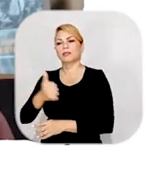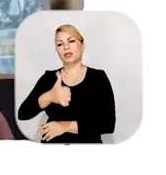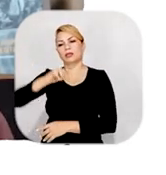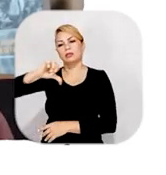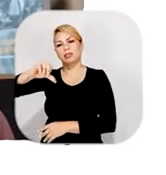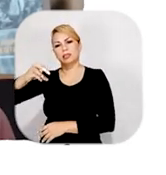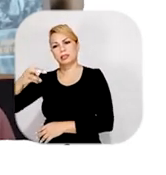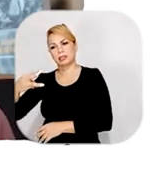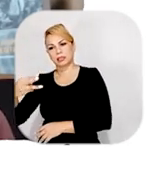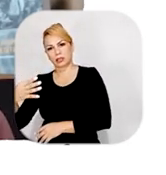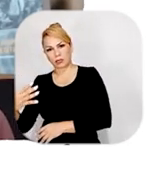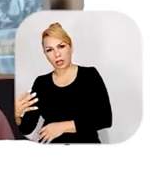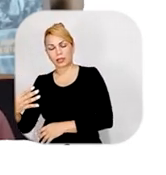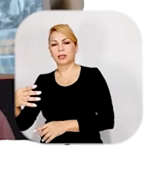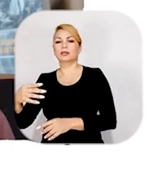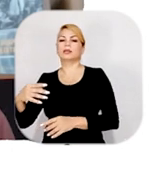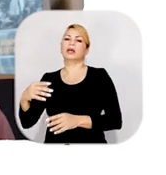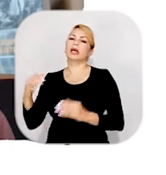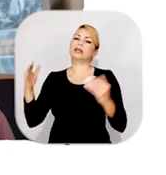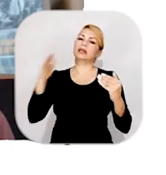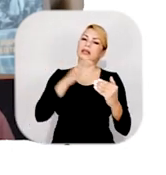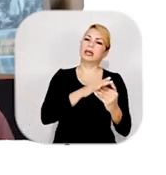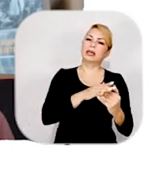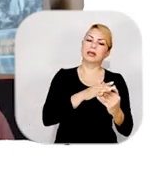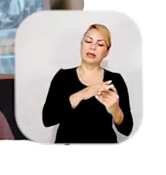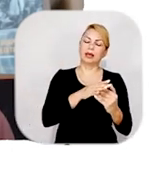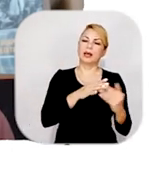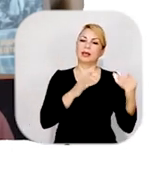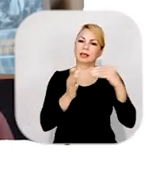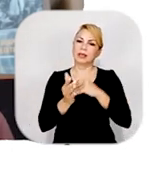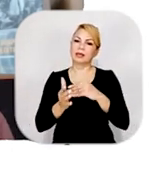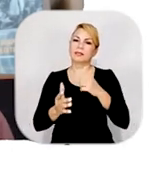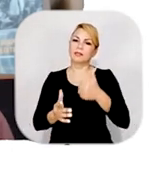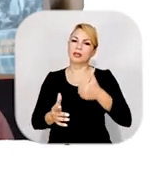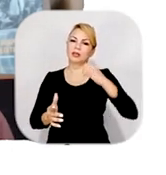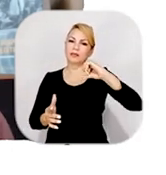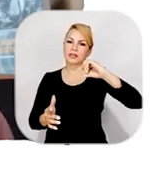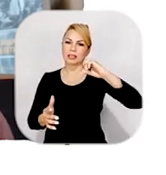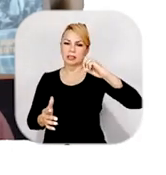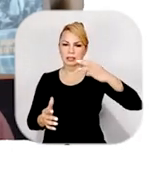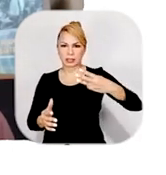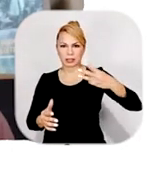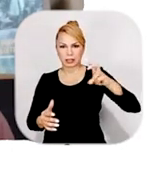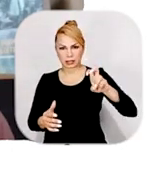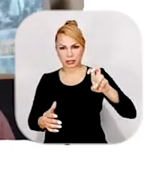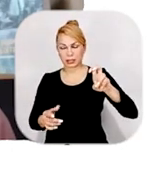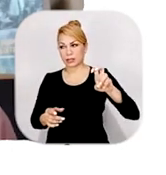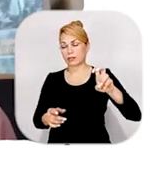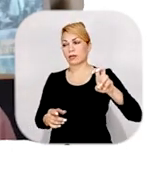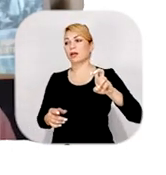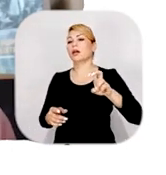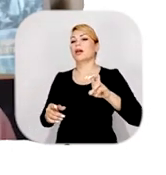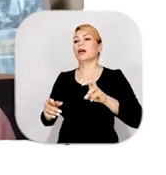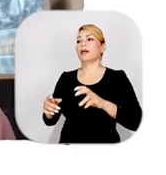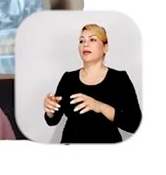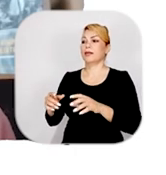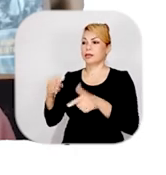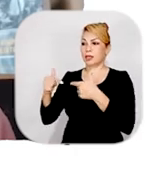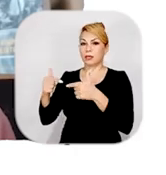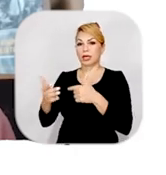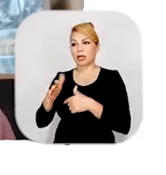essa expedição. Ele queria ter ficado mais tempo, mas o museu não permitiu que ele ficasse, né? Na